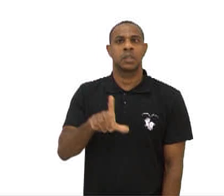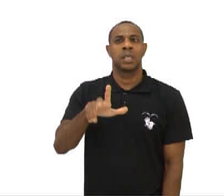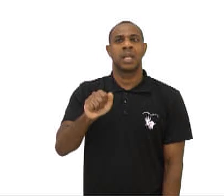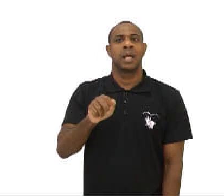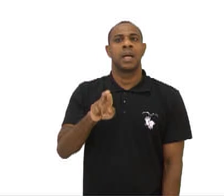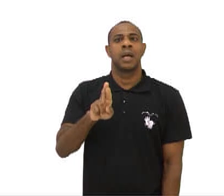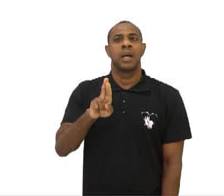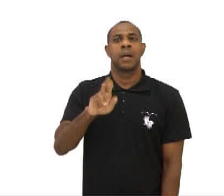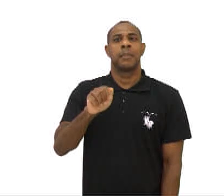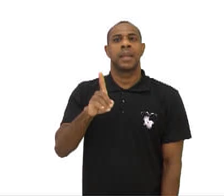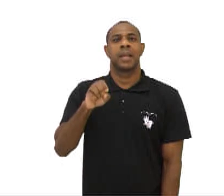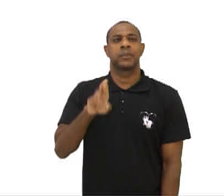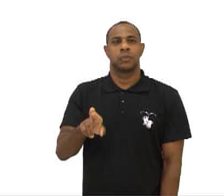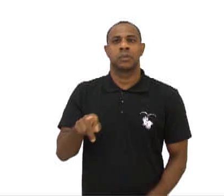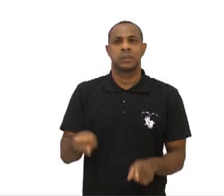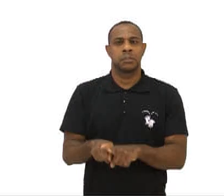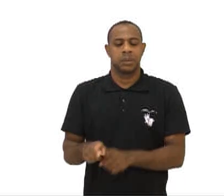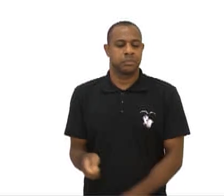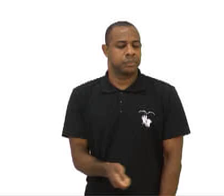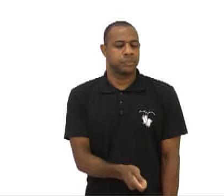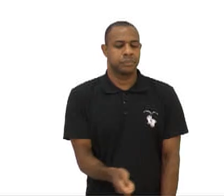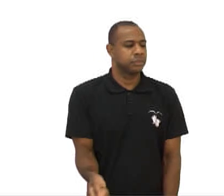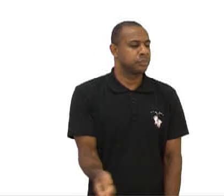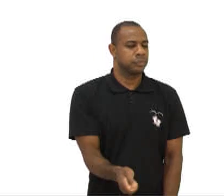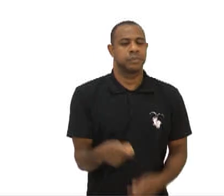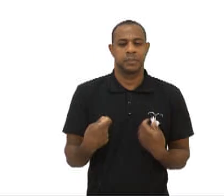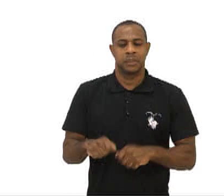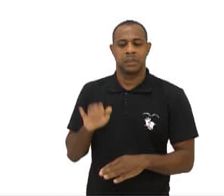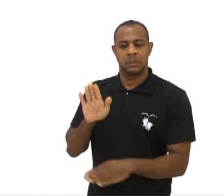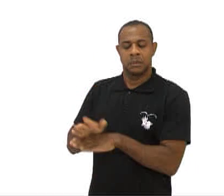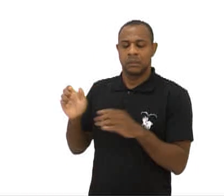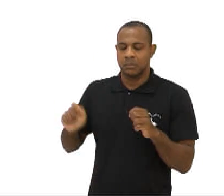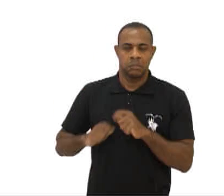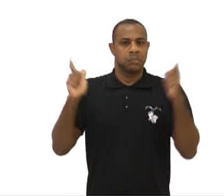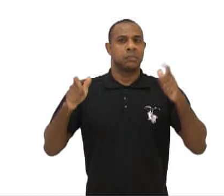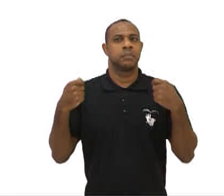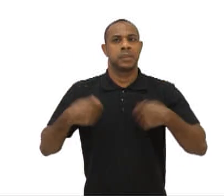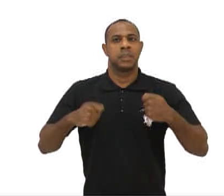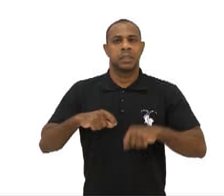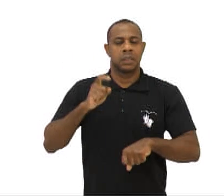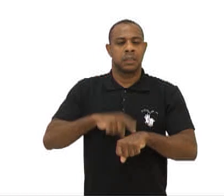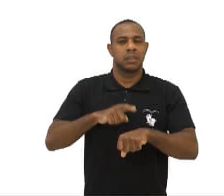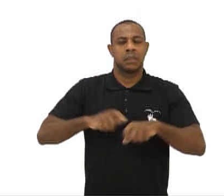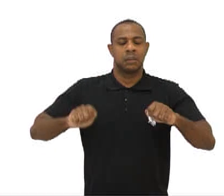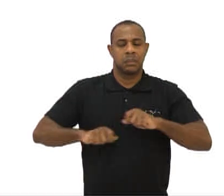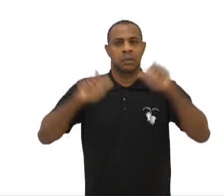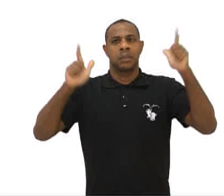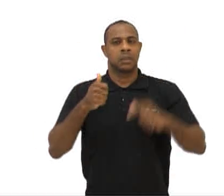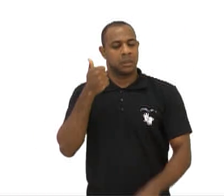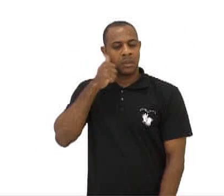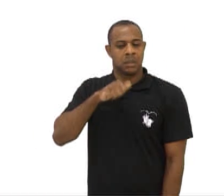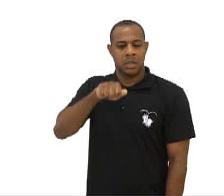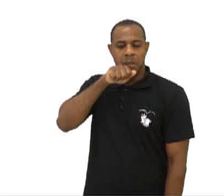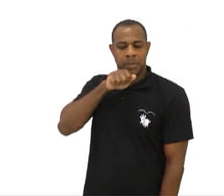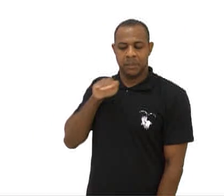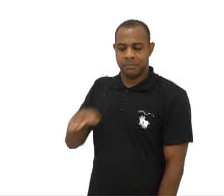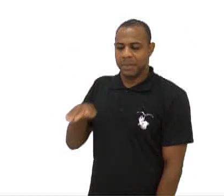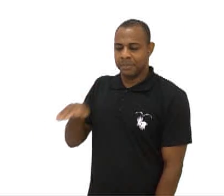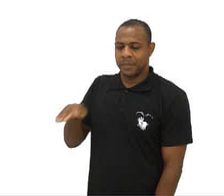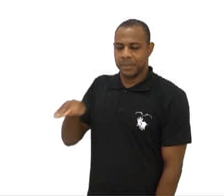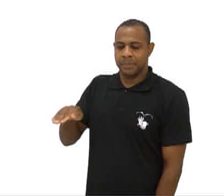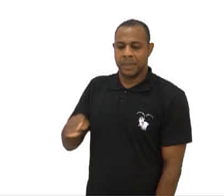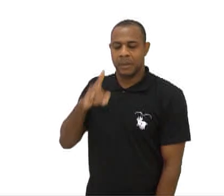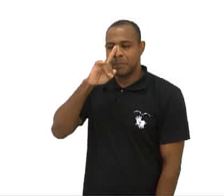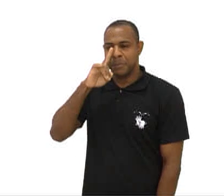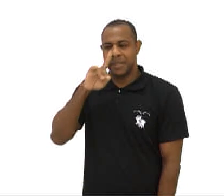Kurt, que o alerta quando ele precisa acordar de manhã, quando sua mãe o chama em situações de